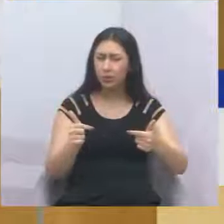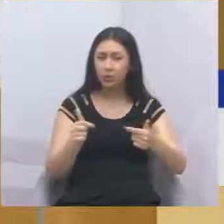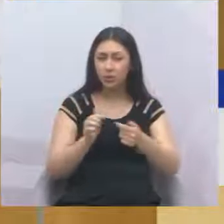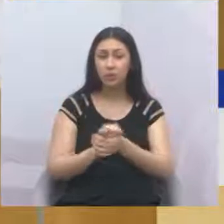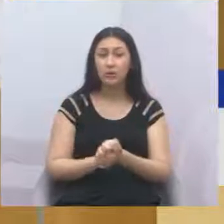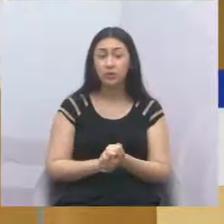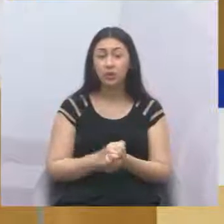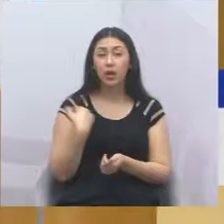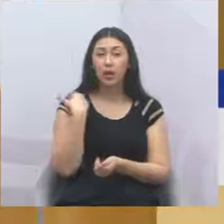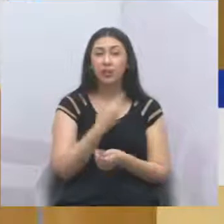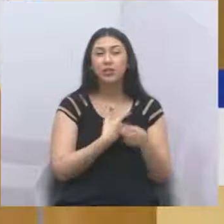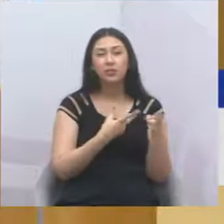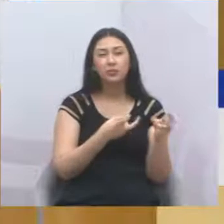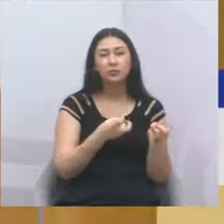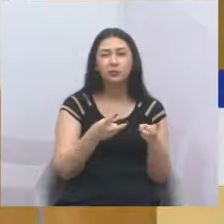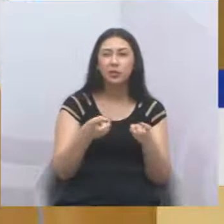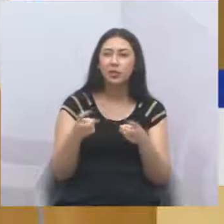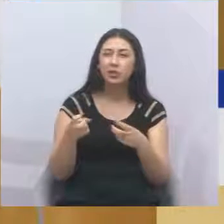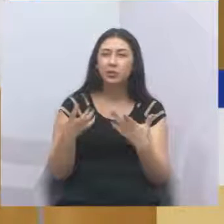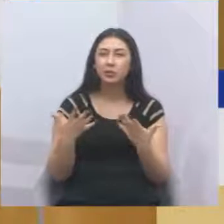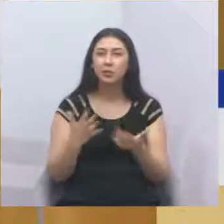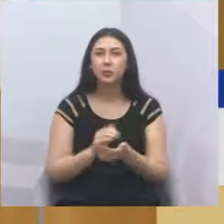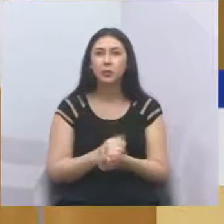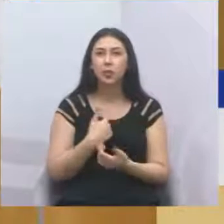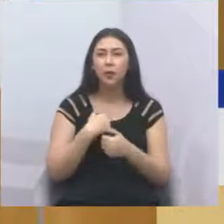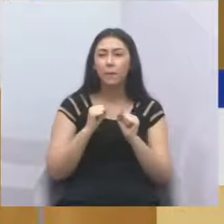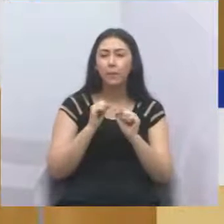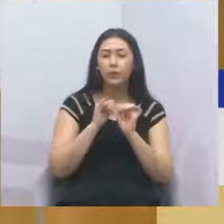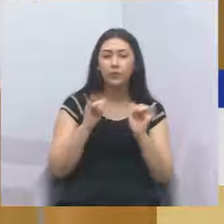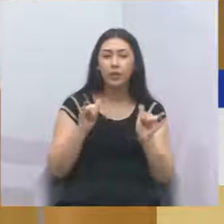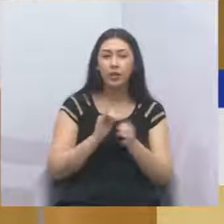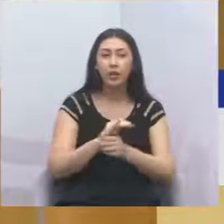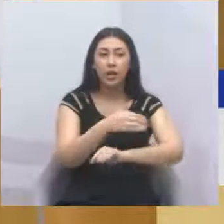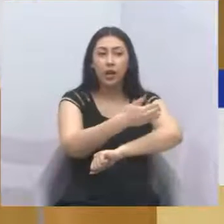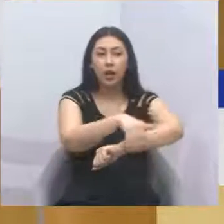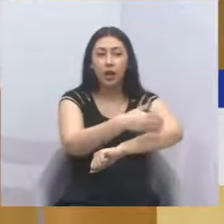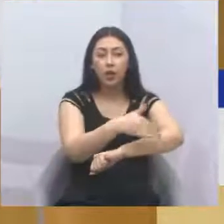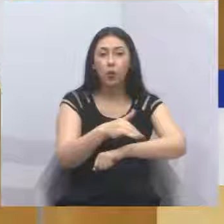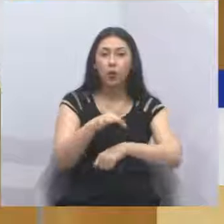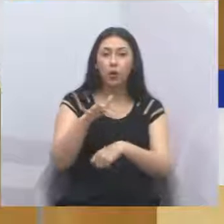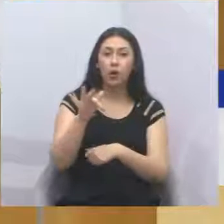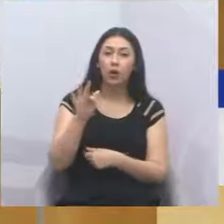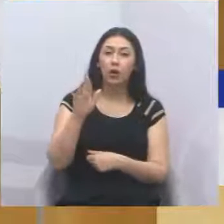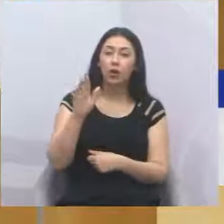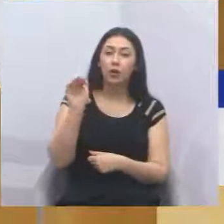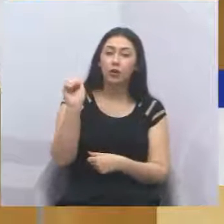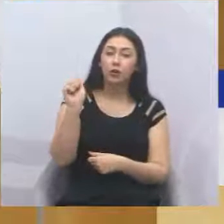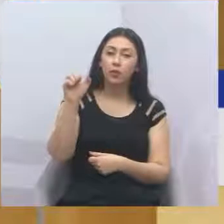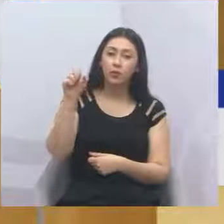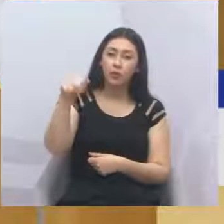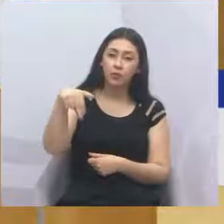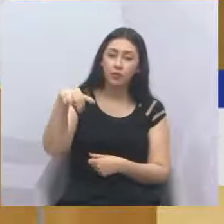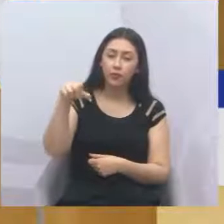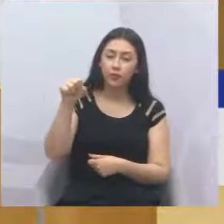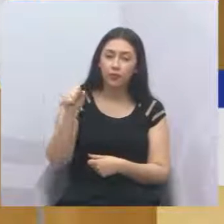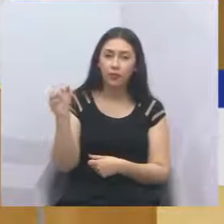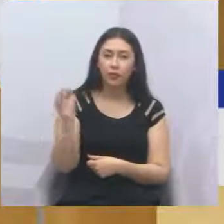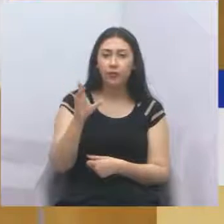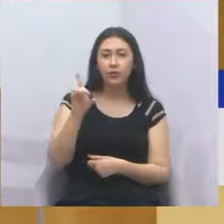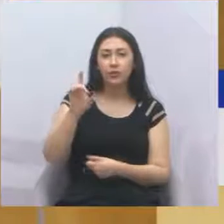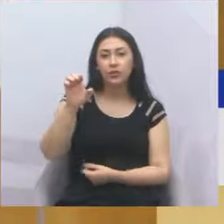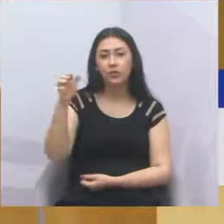Nós vemos aí, eu posso citar aqui, a rua Franz de Castro, que nós temos